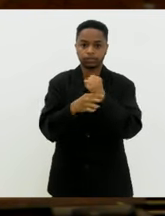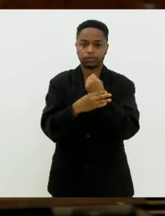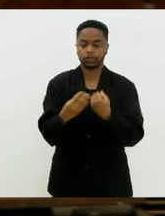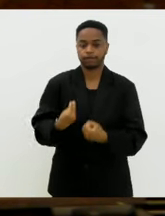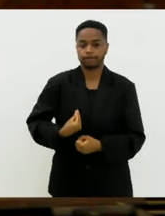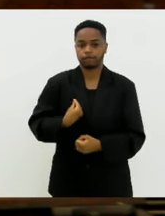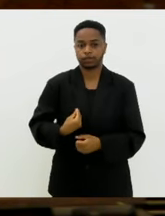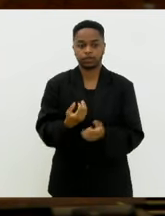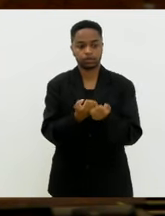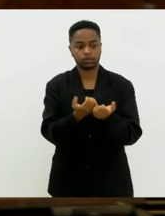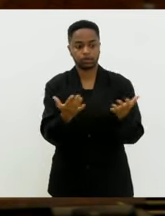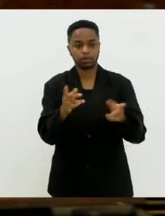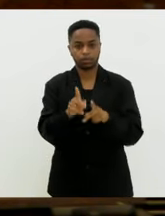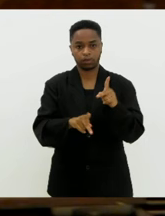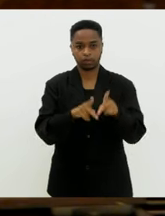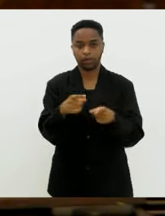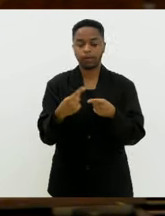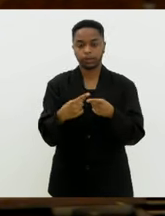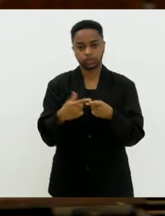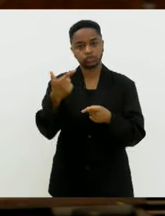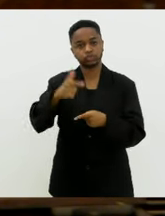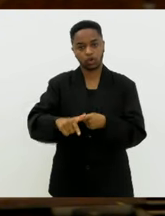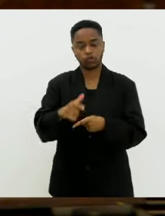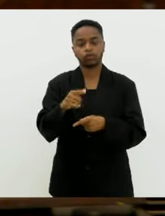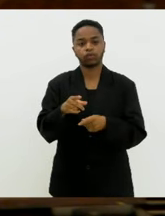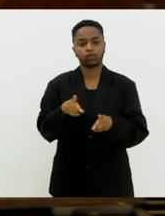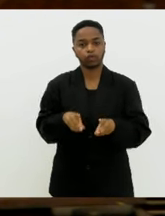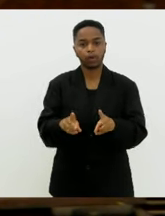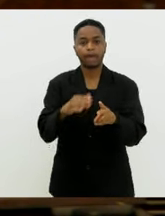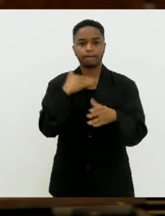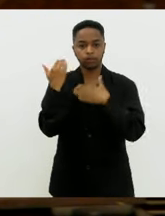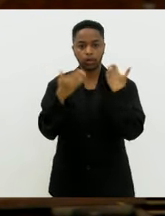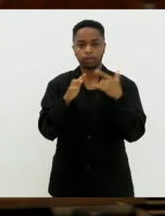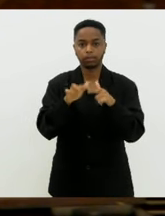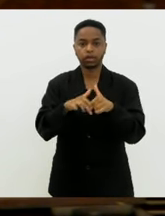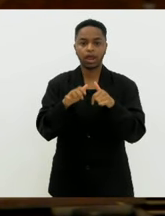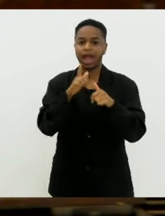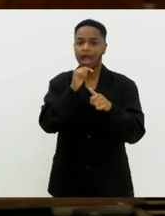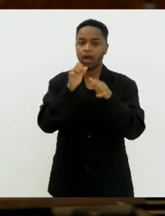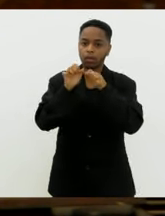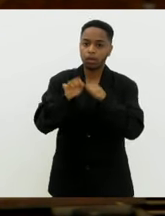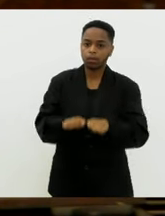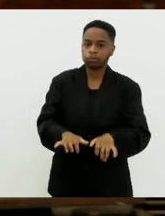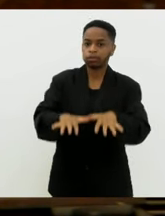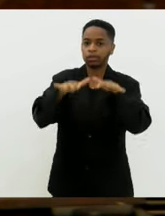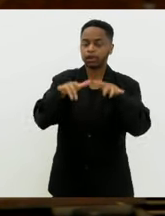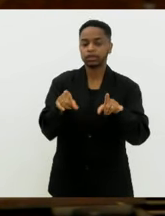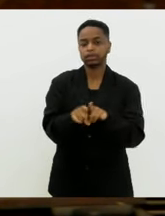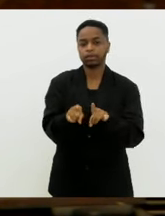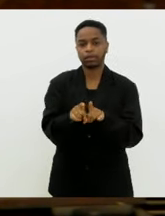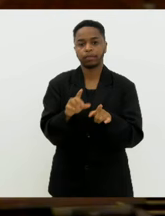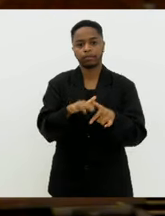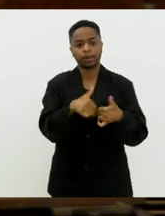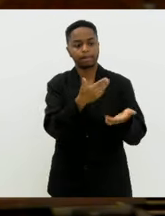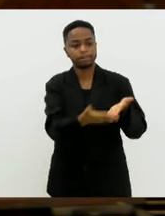população que voltou a morrer em enchentes, que voltou a morrer com a perda das suas casas e que